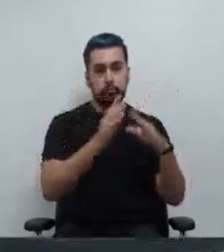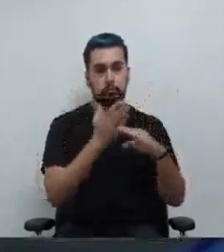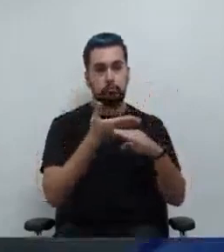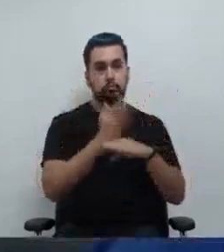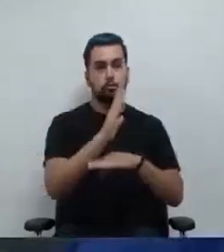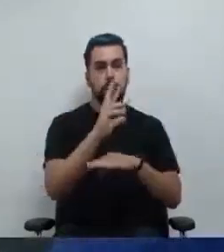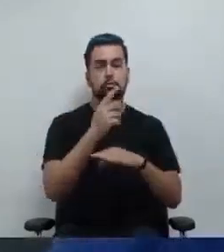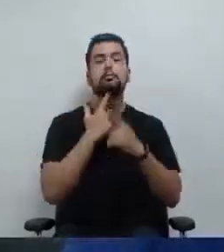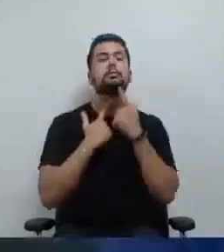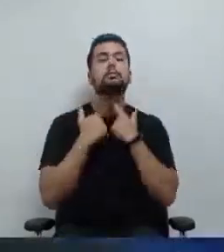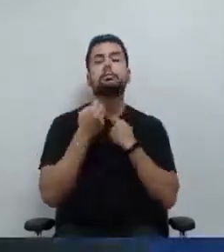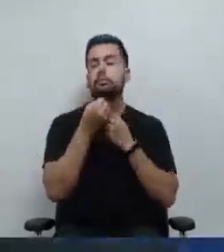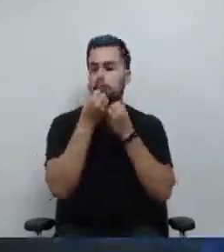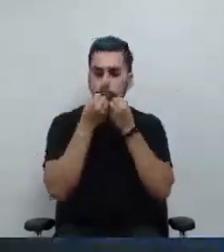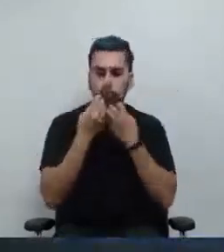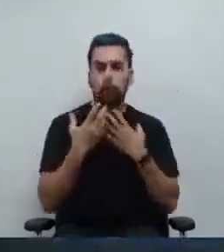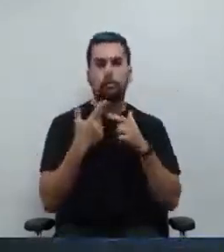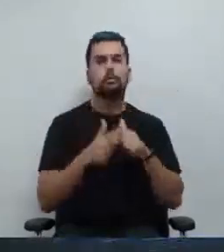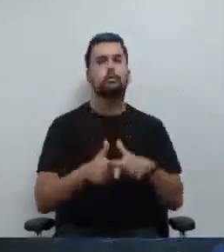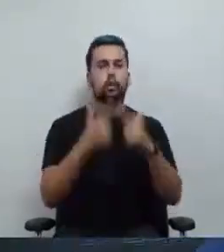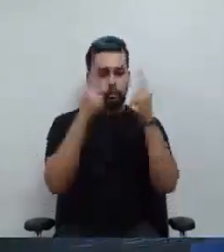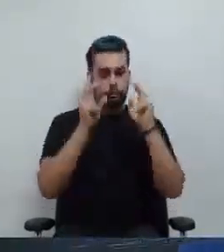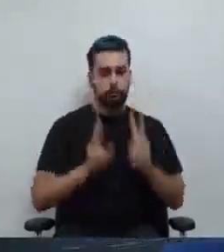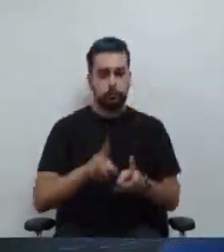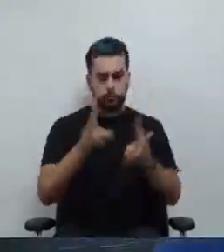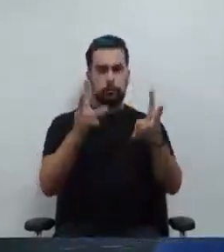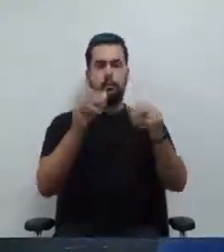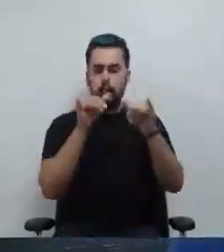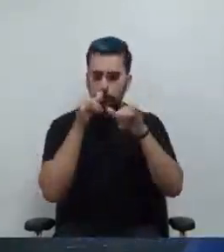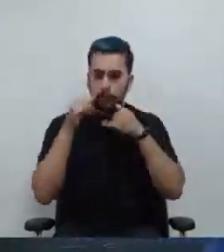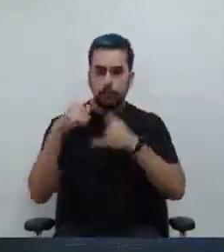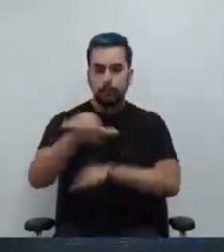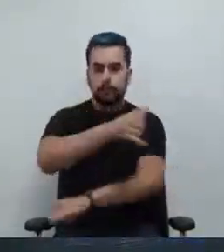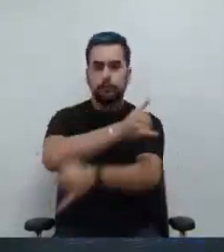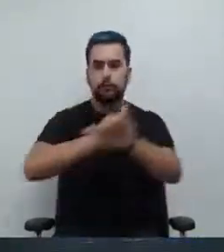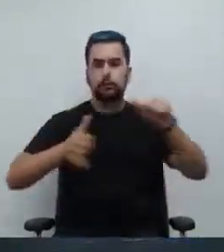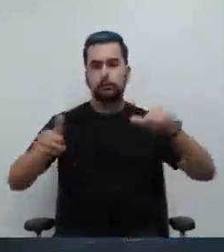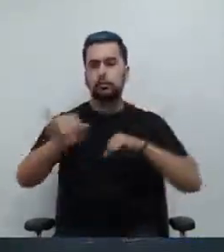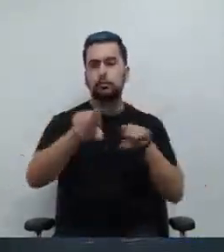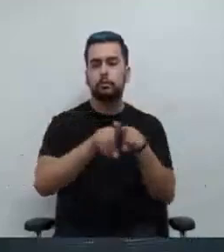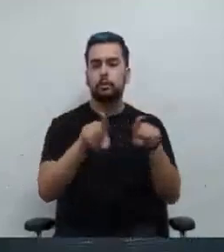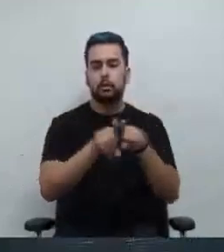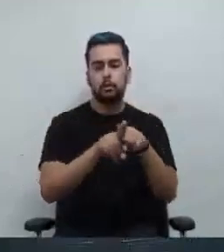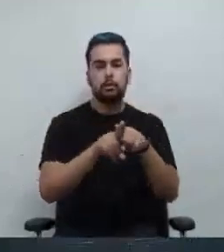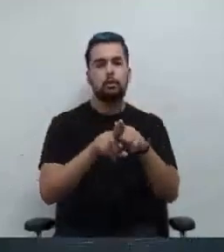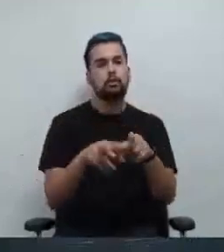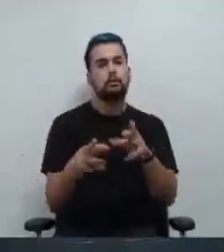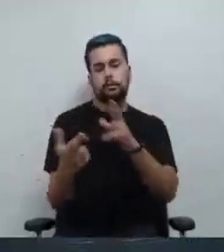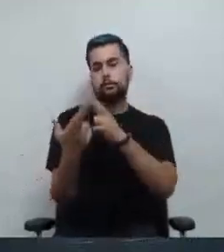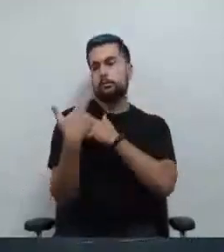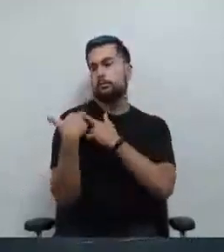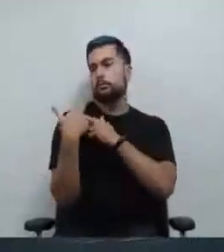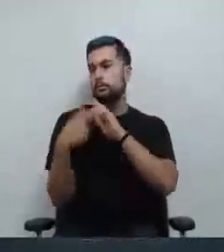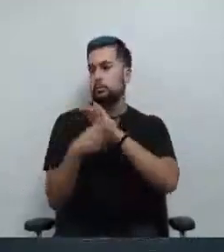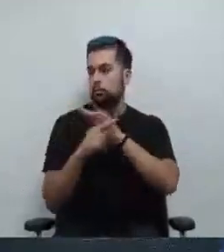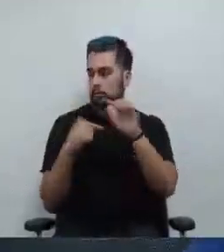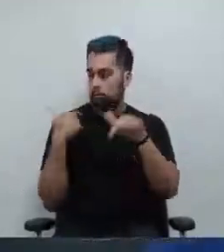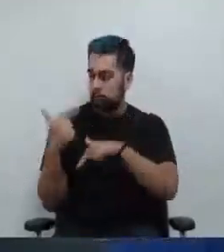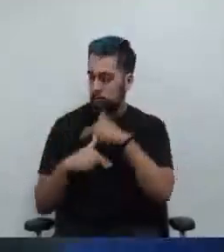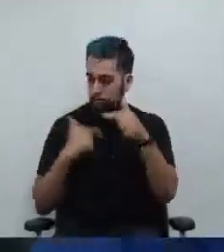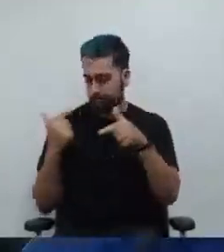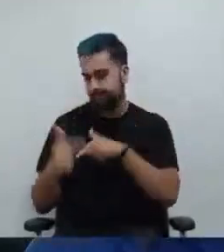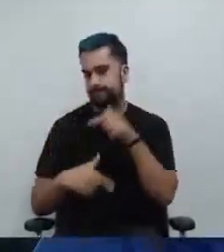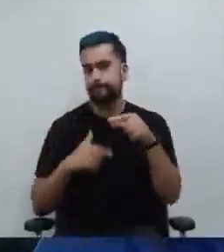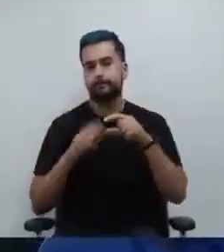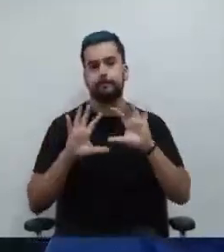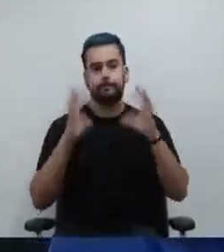muita sorte, muita energia também no desempenho do cargo. Espero que isso aconteça em